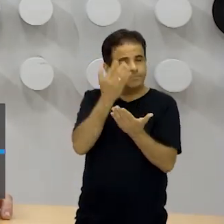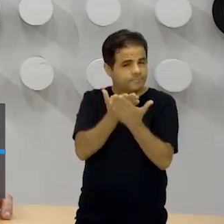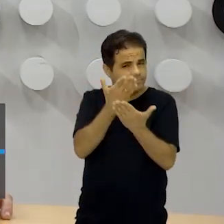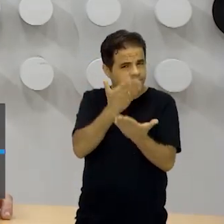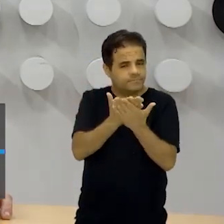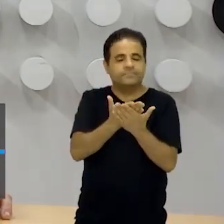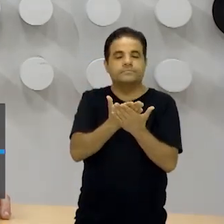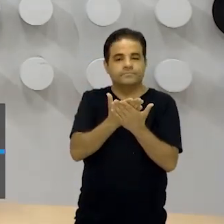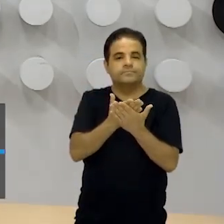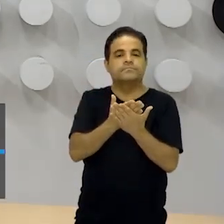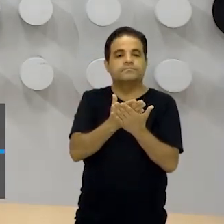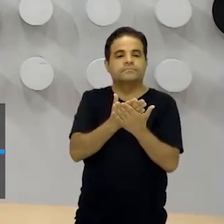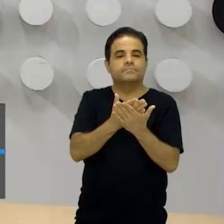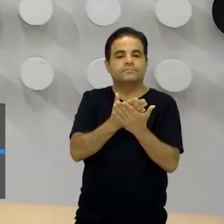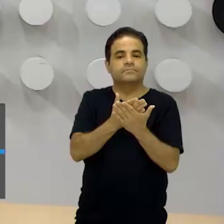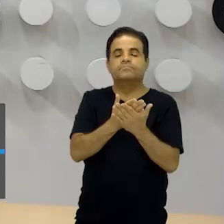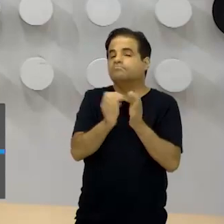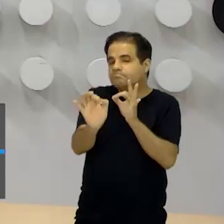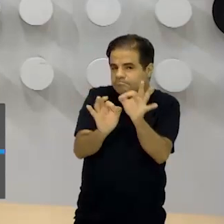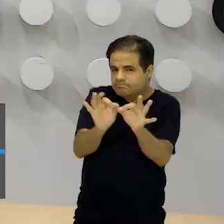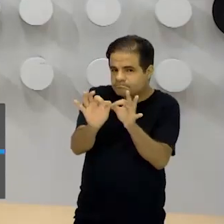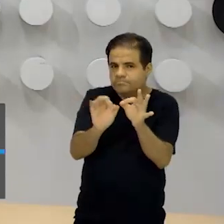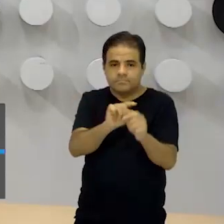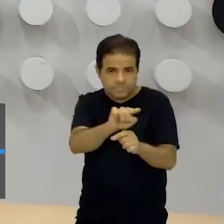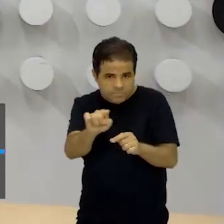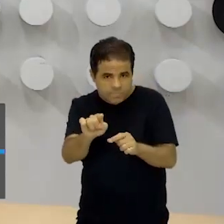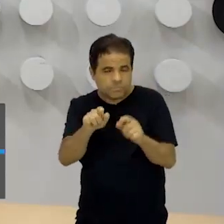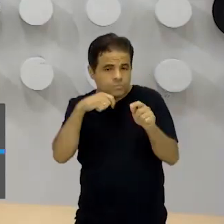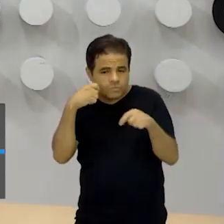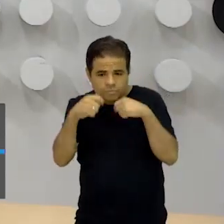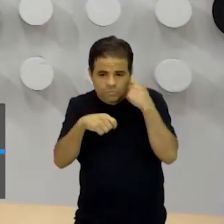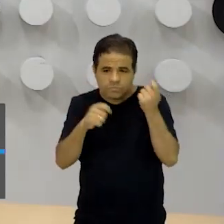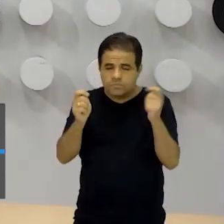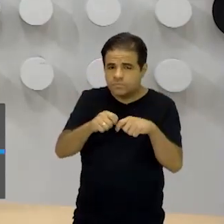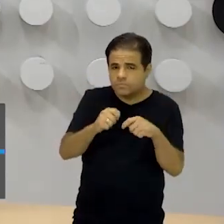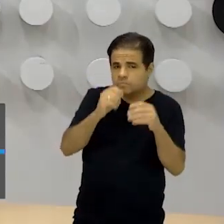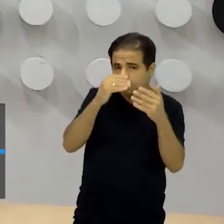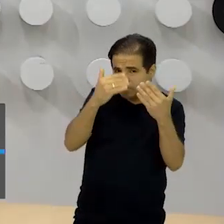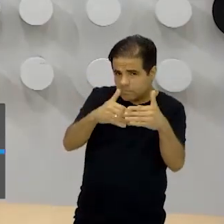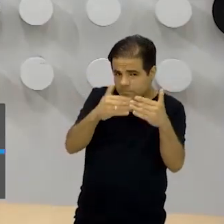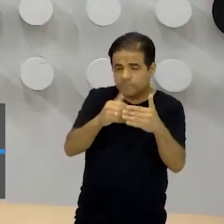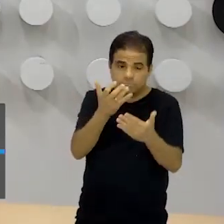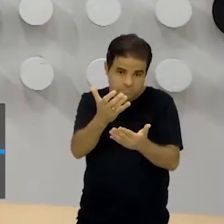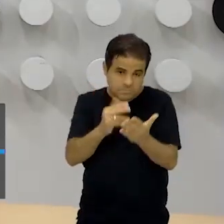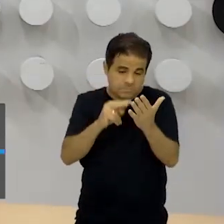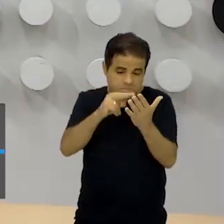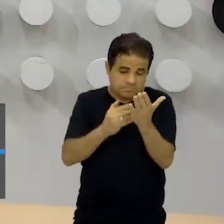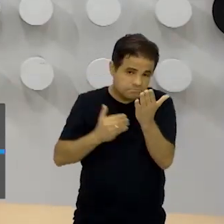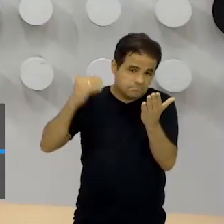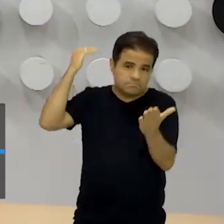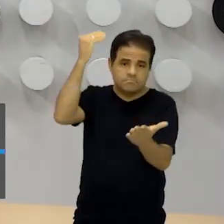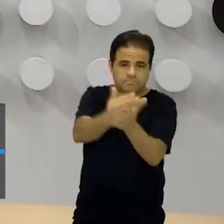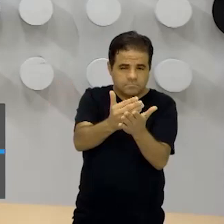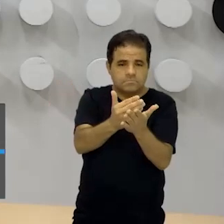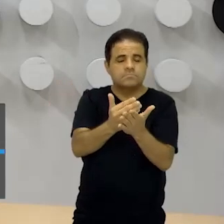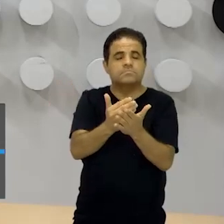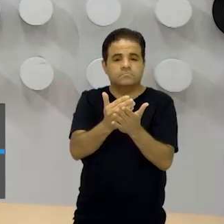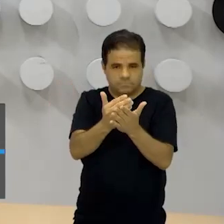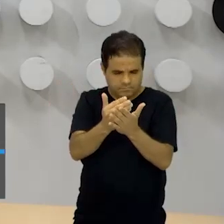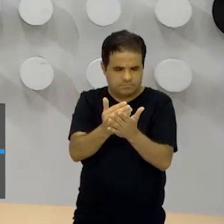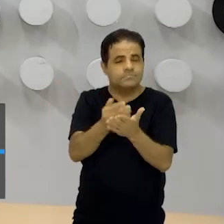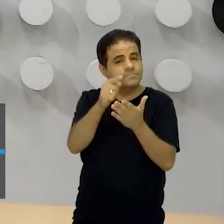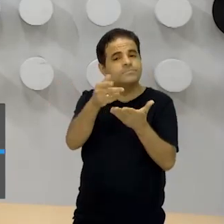livros do vestibular. Você que está preparando para fazer vestibular, para poder fazer a prova, ou você que quer ler mais sobre os livros, aprender um pouquinho mais,